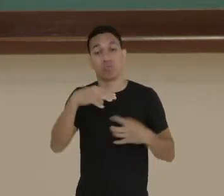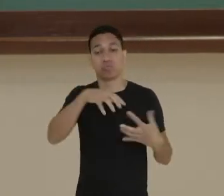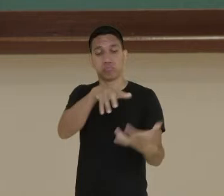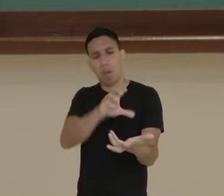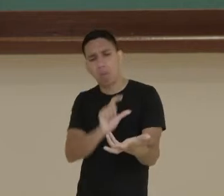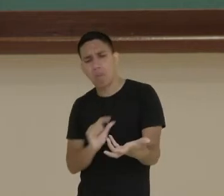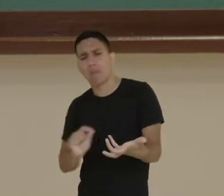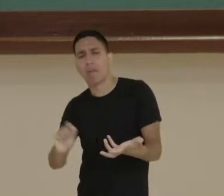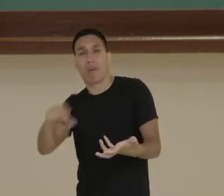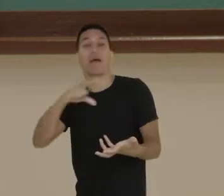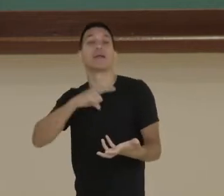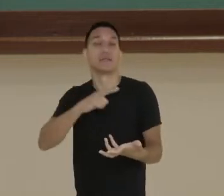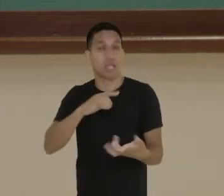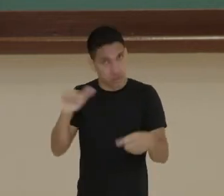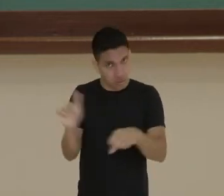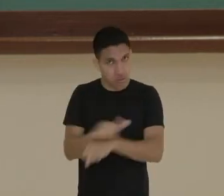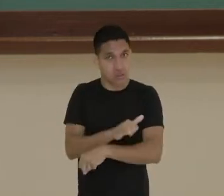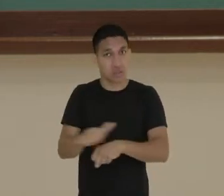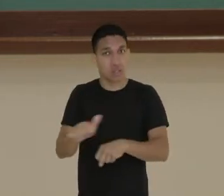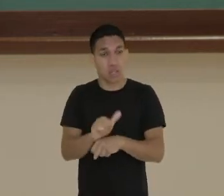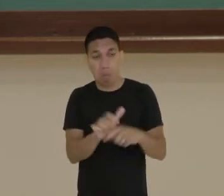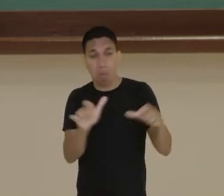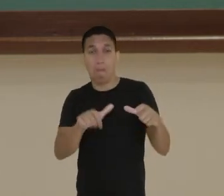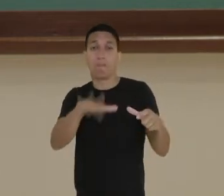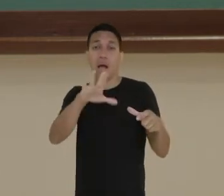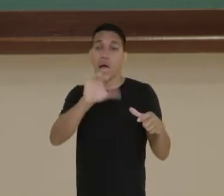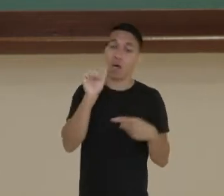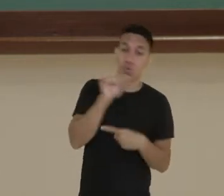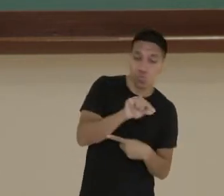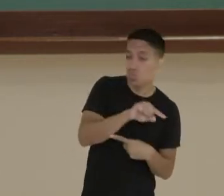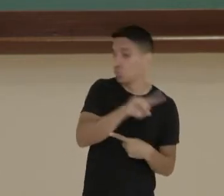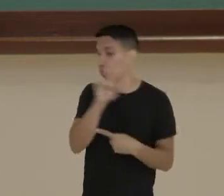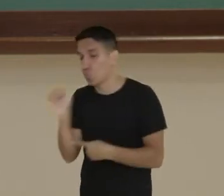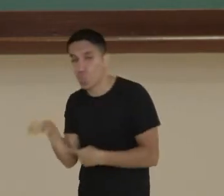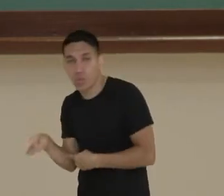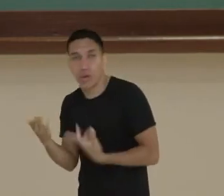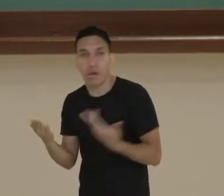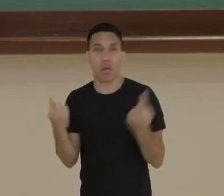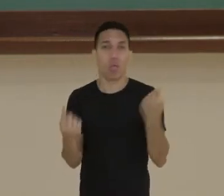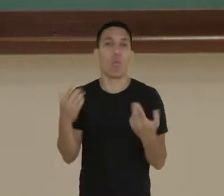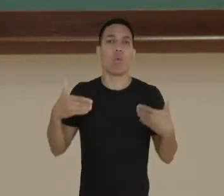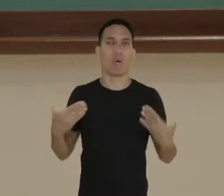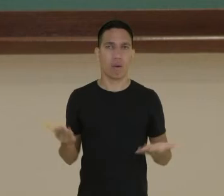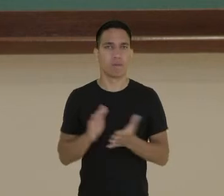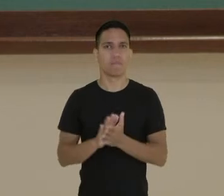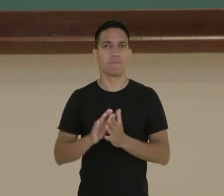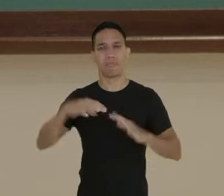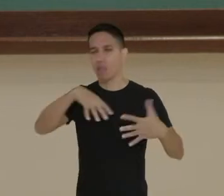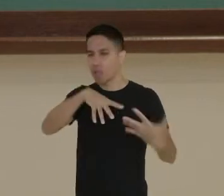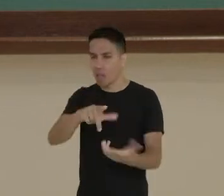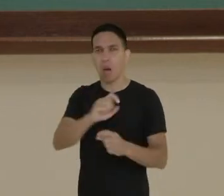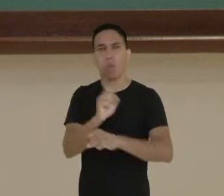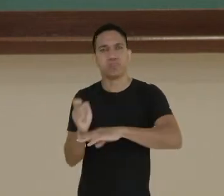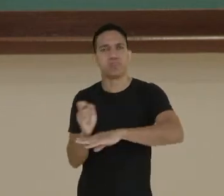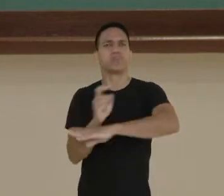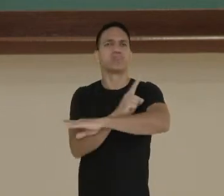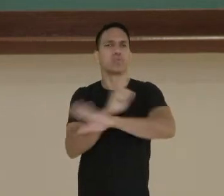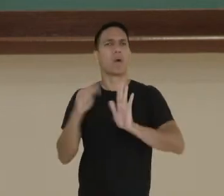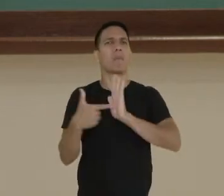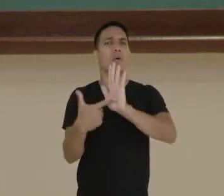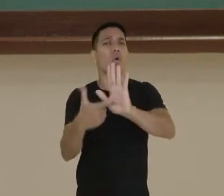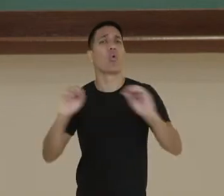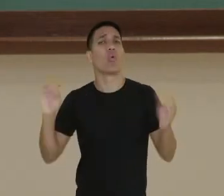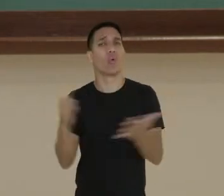mundo, tem recursos mais abundantes que outros. E o segredo do ser humano, como toda a nossa evolução mostrou, é